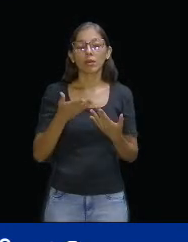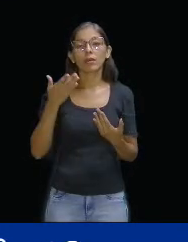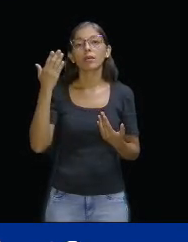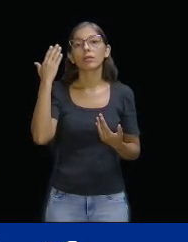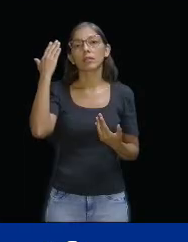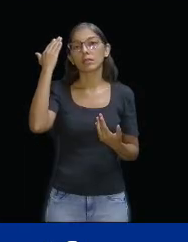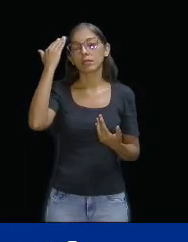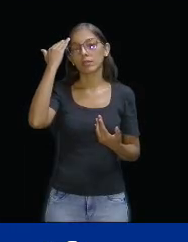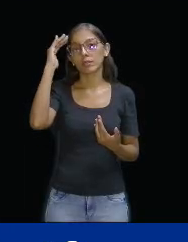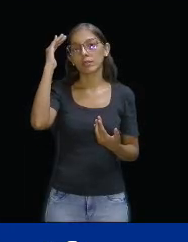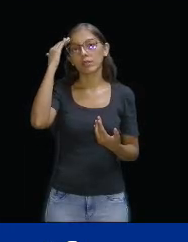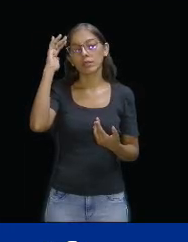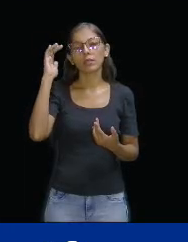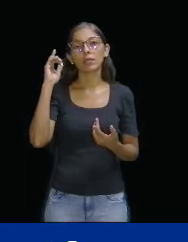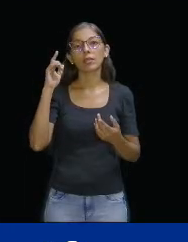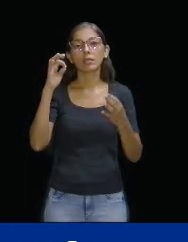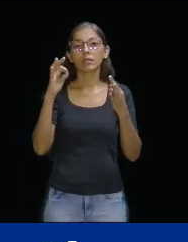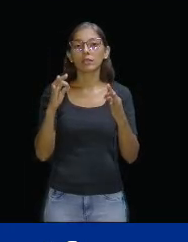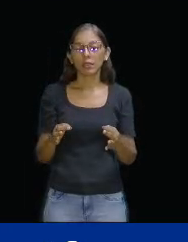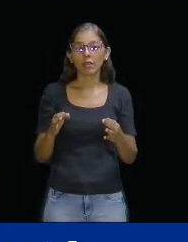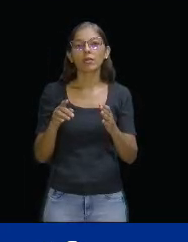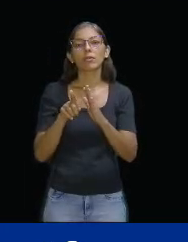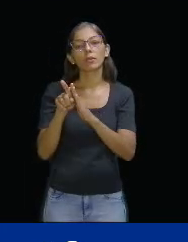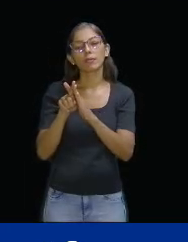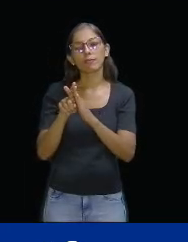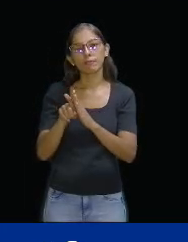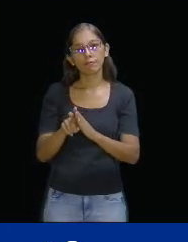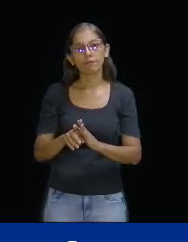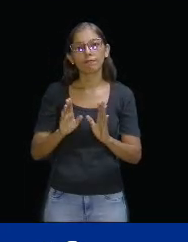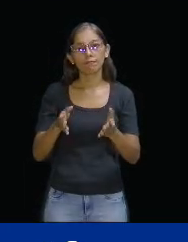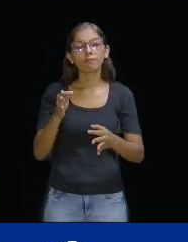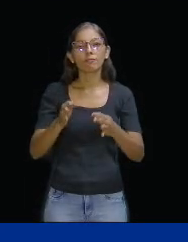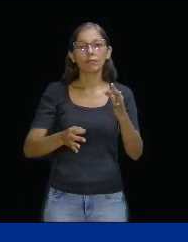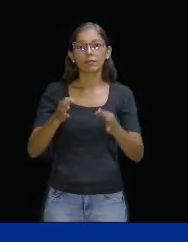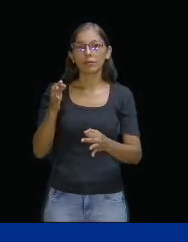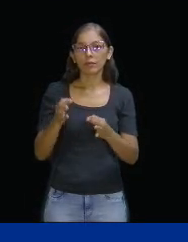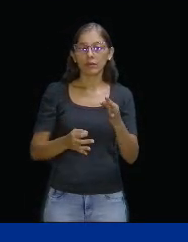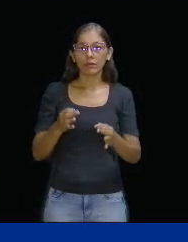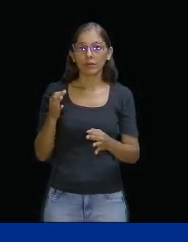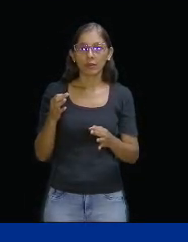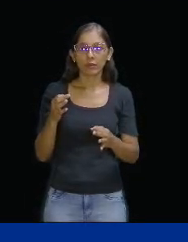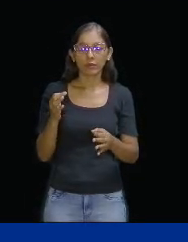entendendo que está correta a análise feita e o julgamento, bem como